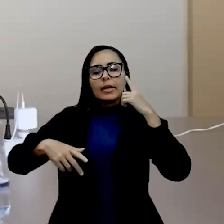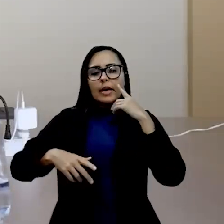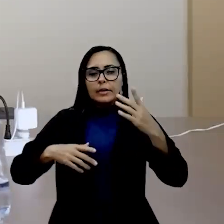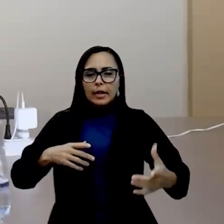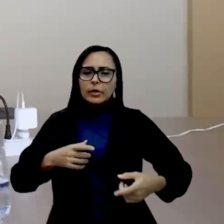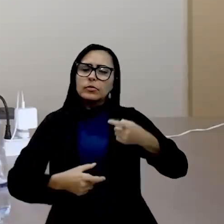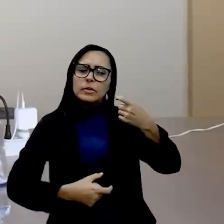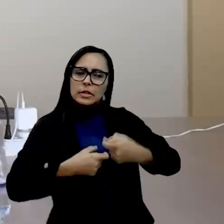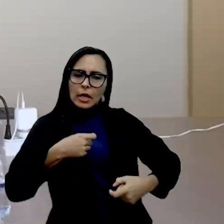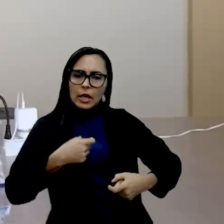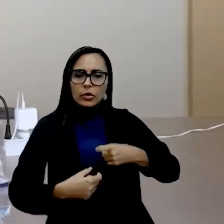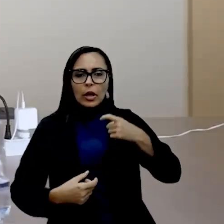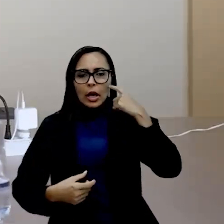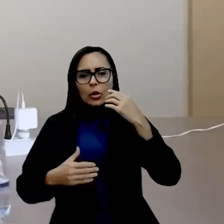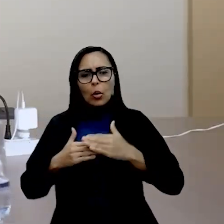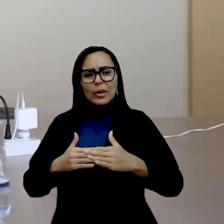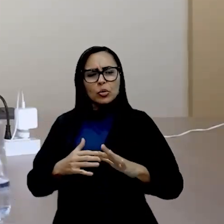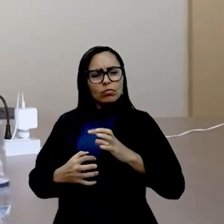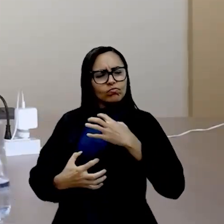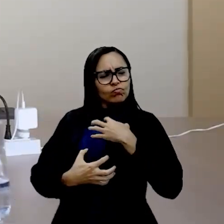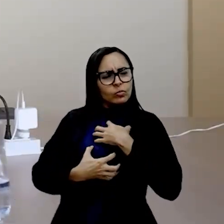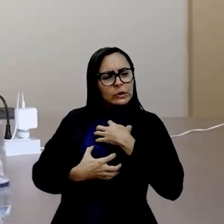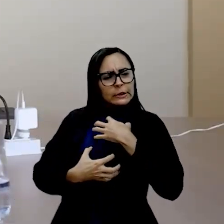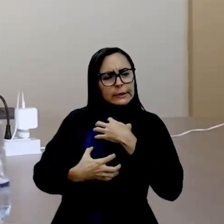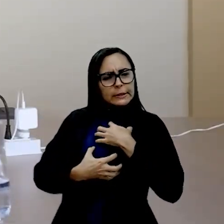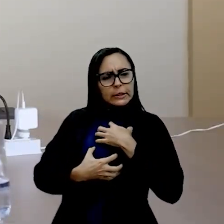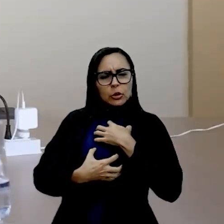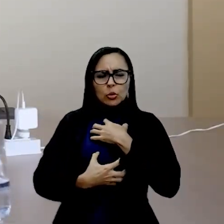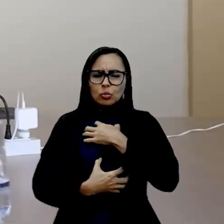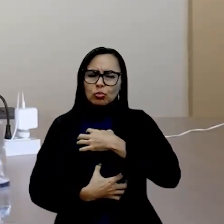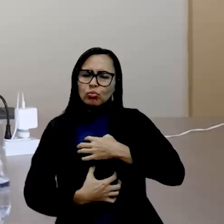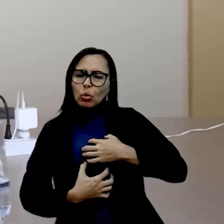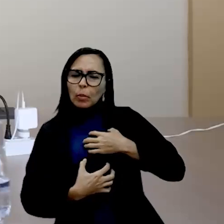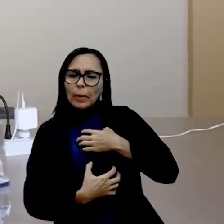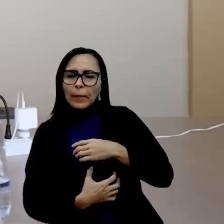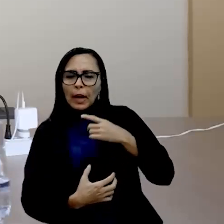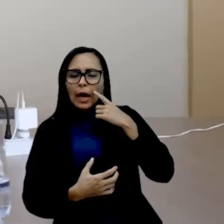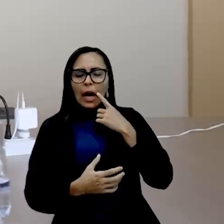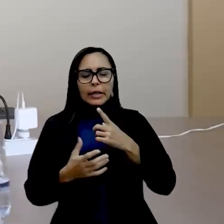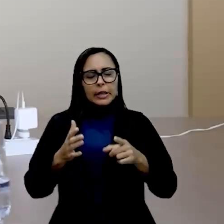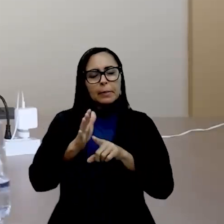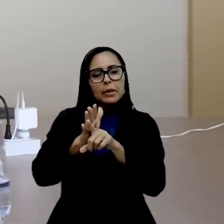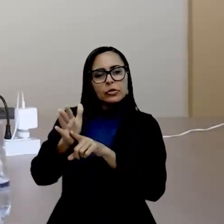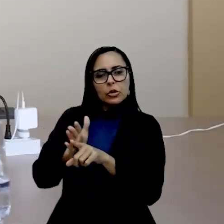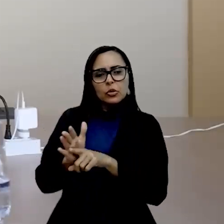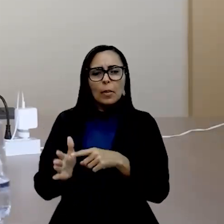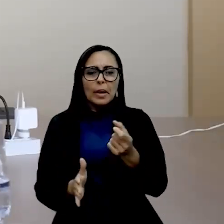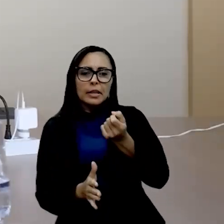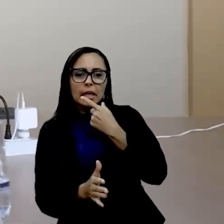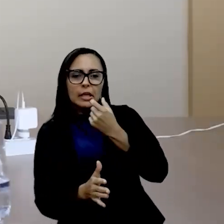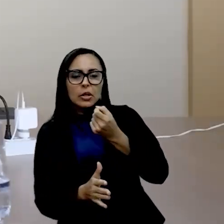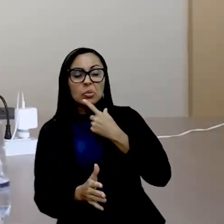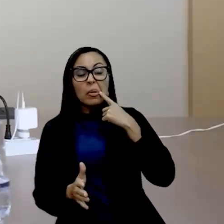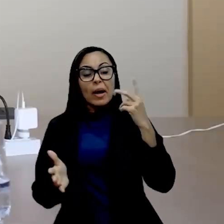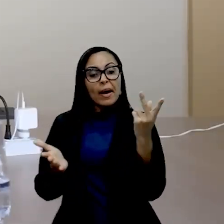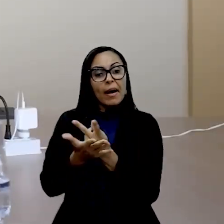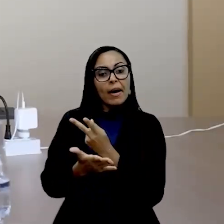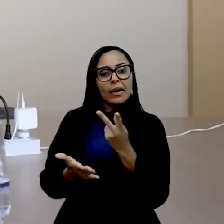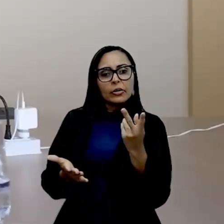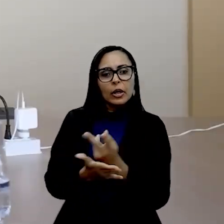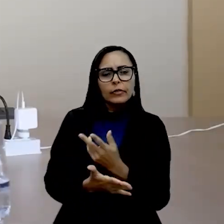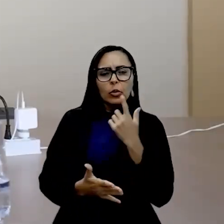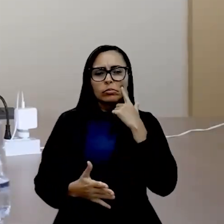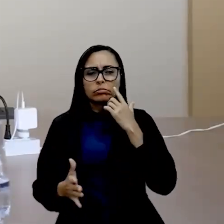camisinha e tal, começou com algum sintoma, o médico prescreveu a medicação, ele tomou errado, tomou metade da dose, né? Ficou aquela